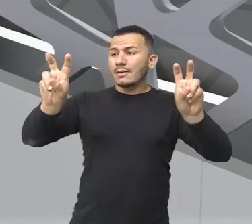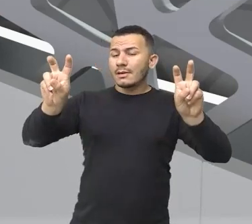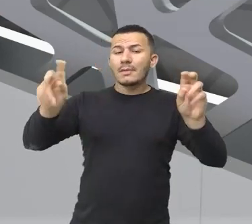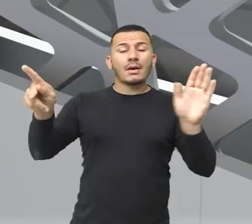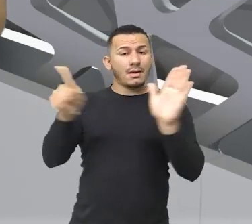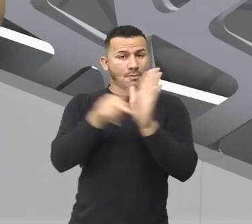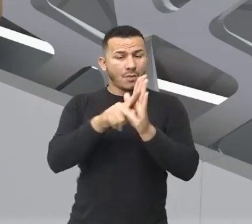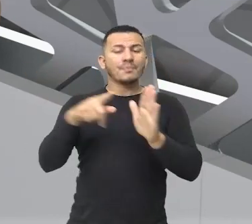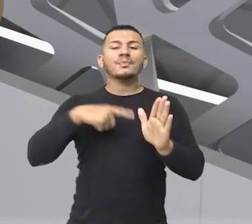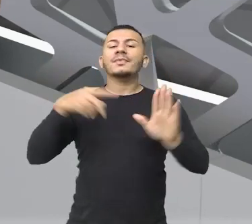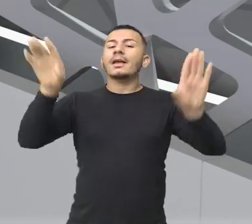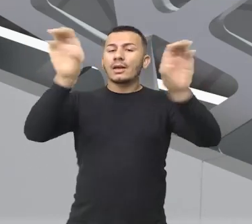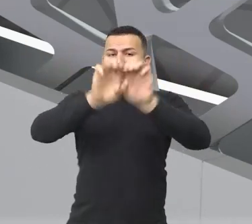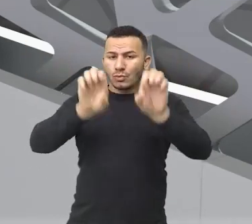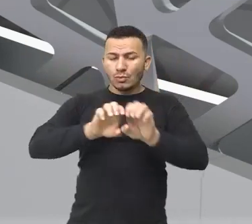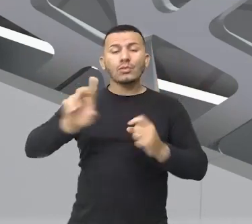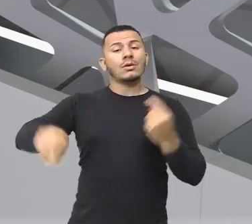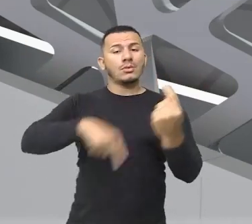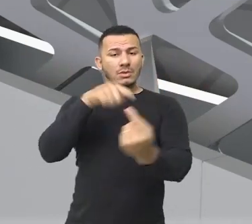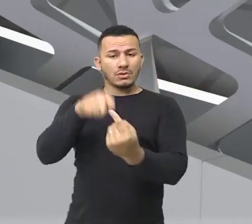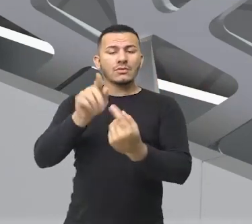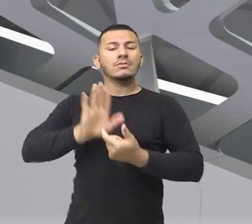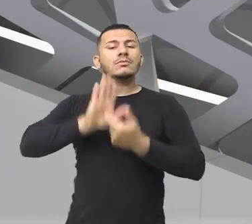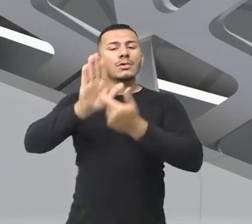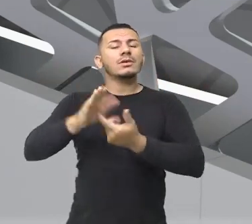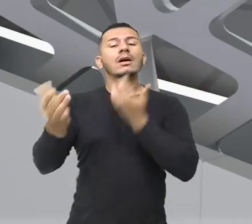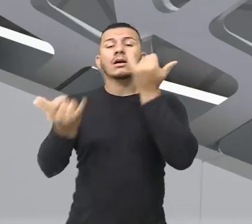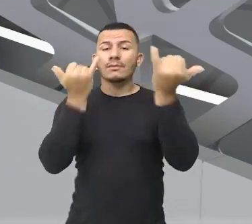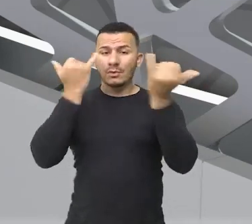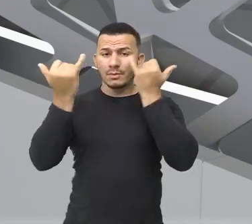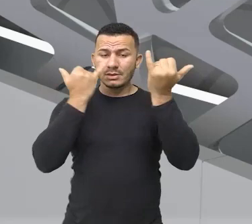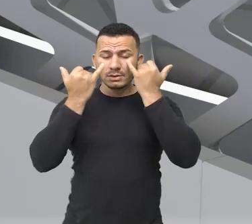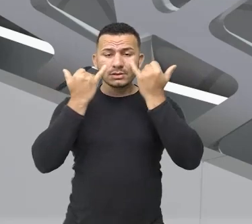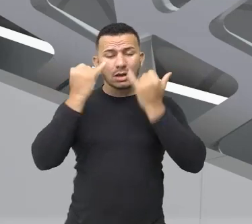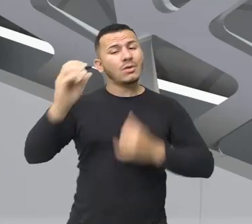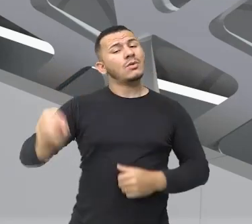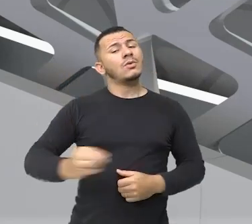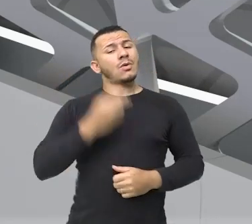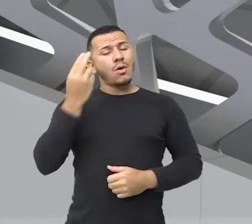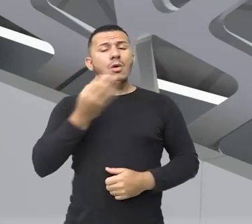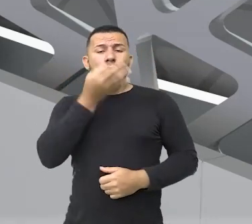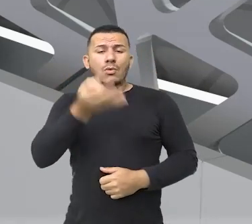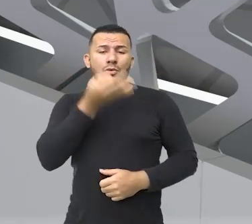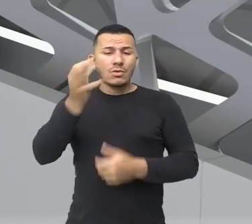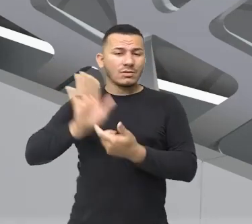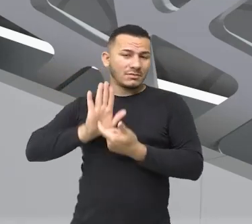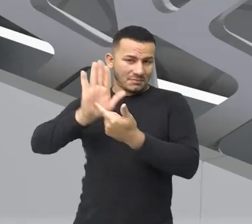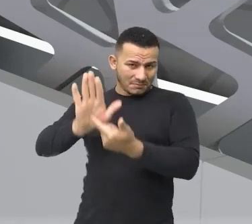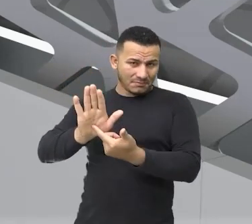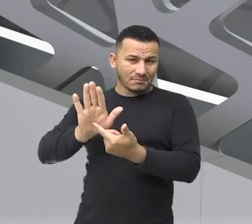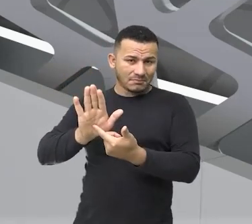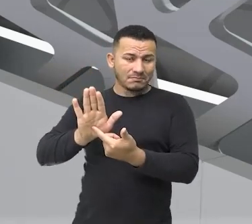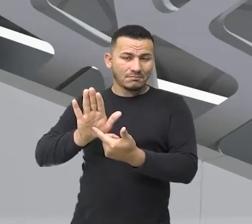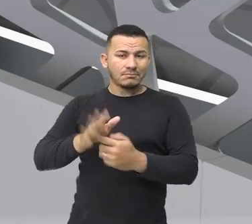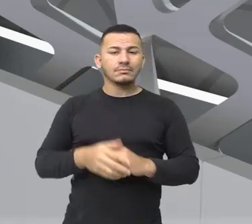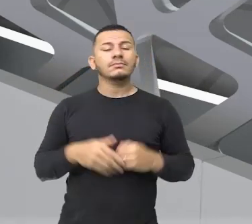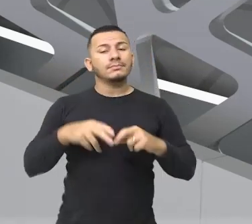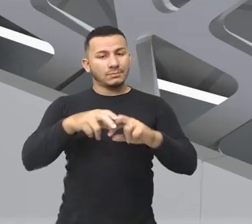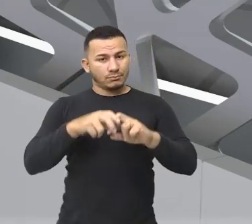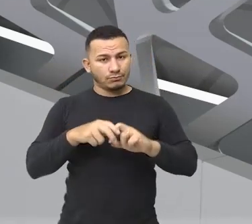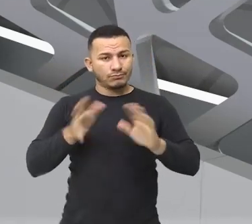um objetivo, que é trazer informação ou expor uma opinião sobre o tema, tá bom? Então, dito isso,